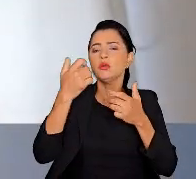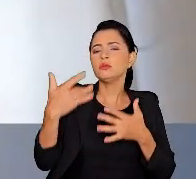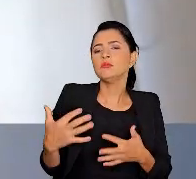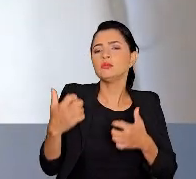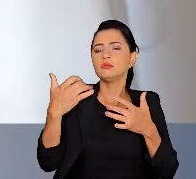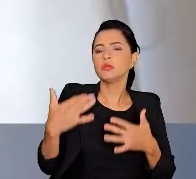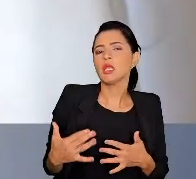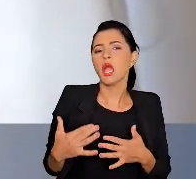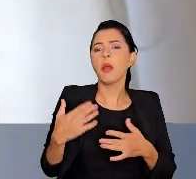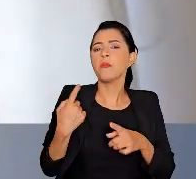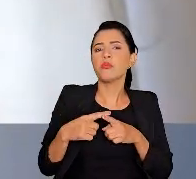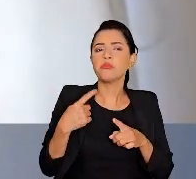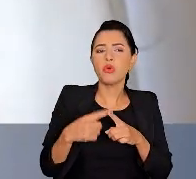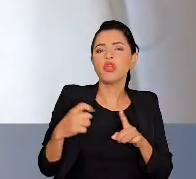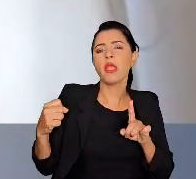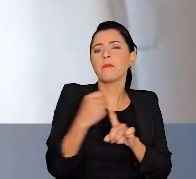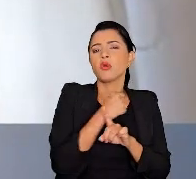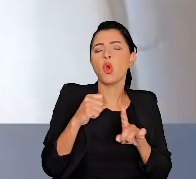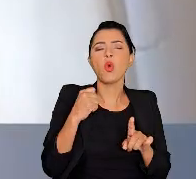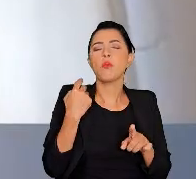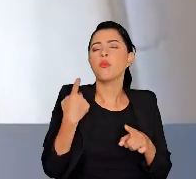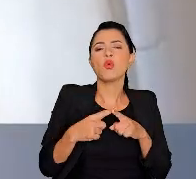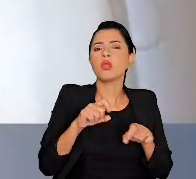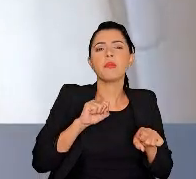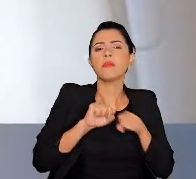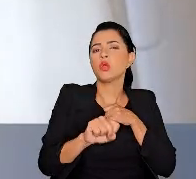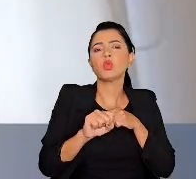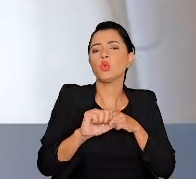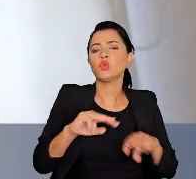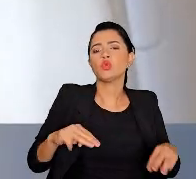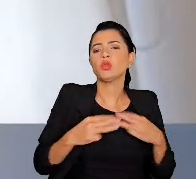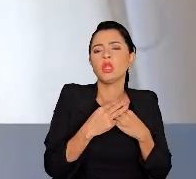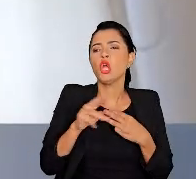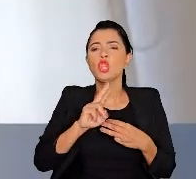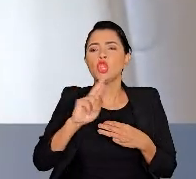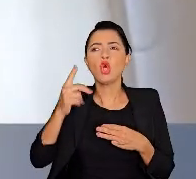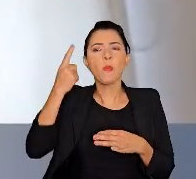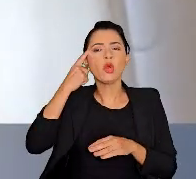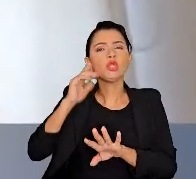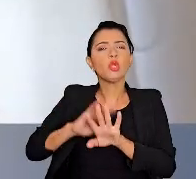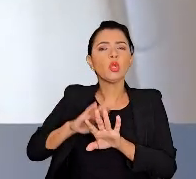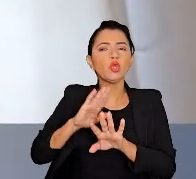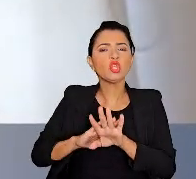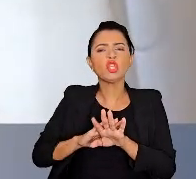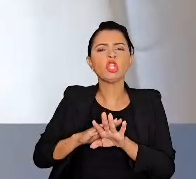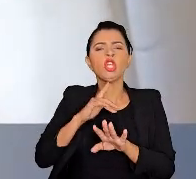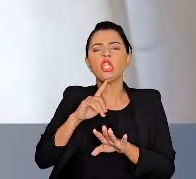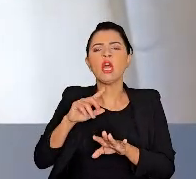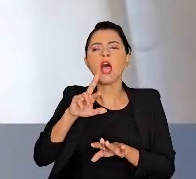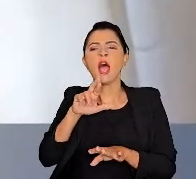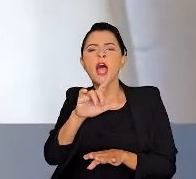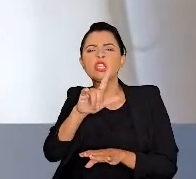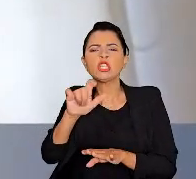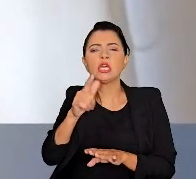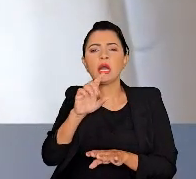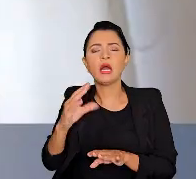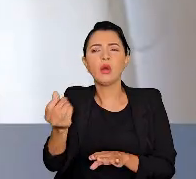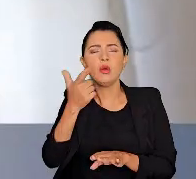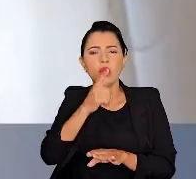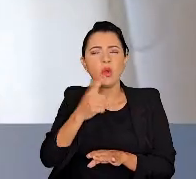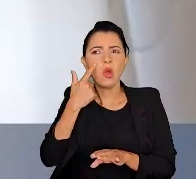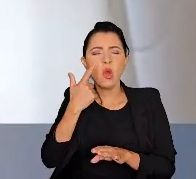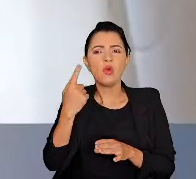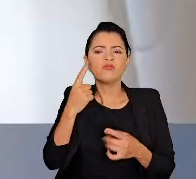a agressão ou a morte aos judeus em nome de uma ideologia radical ou de uma visão extremista de uma